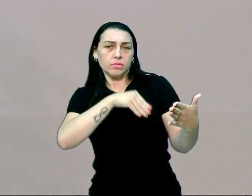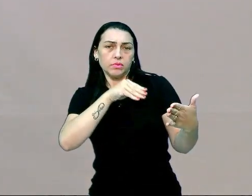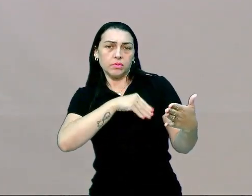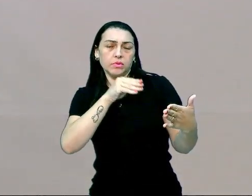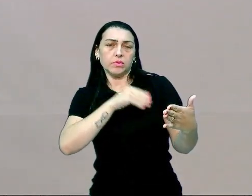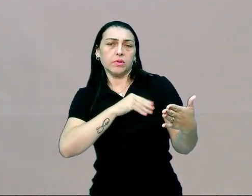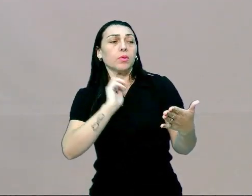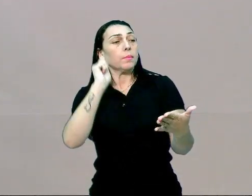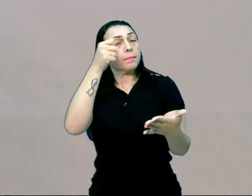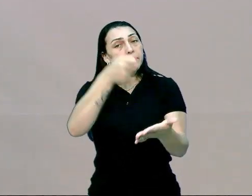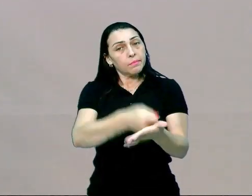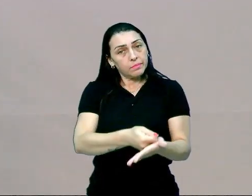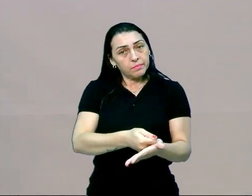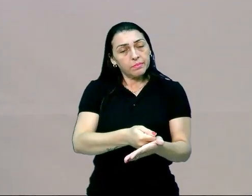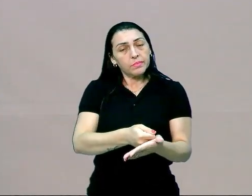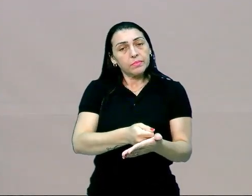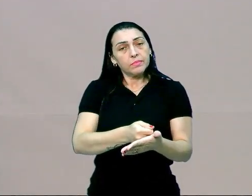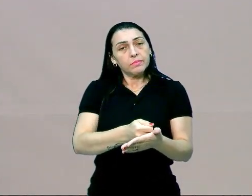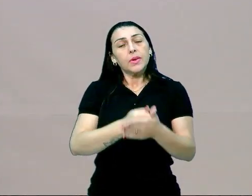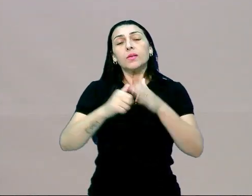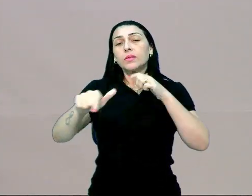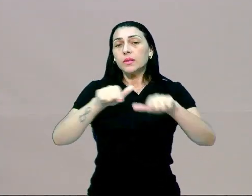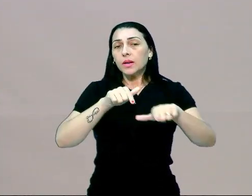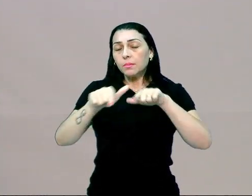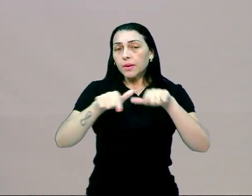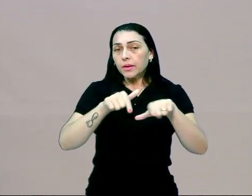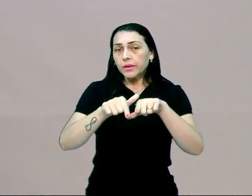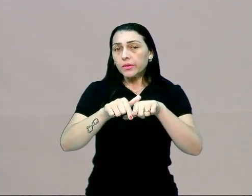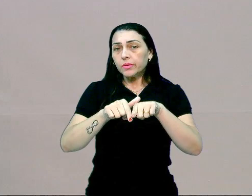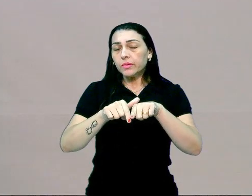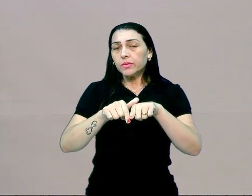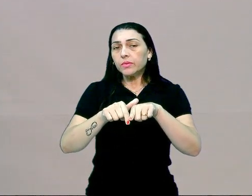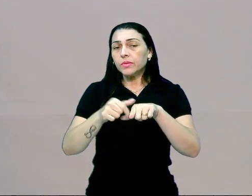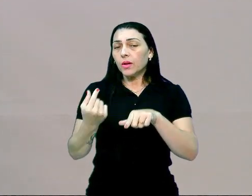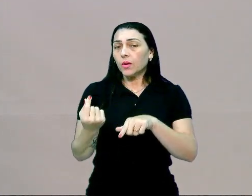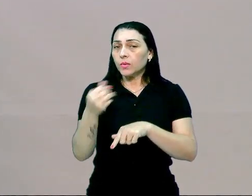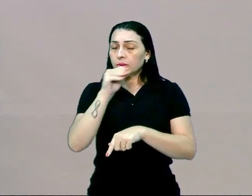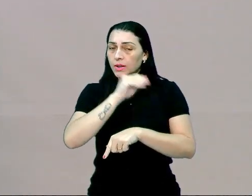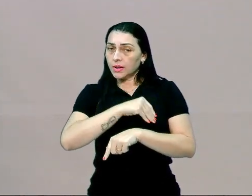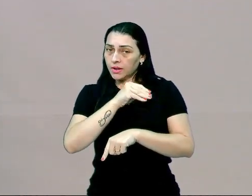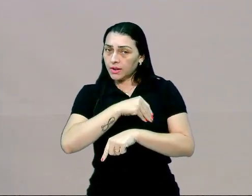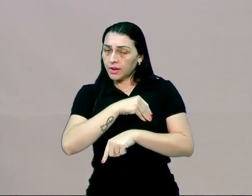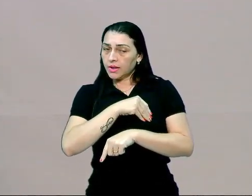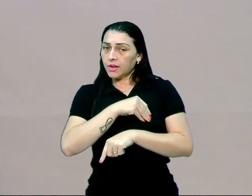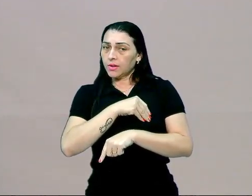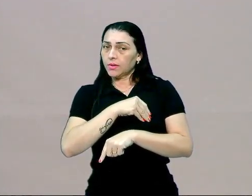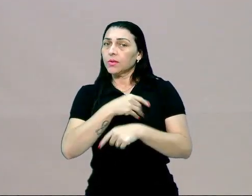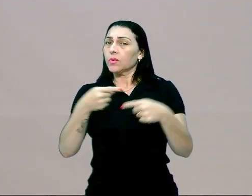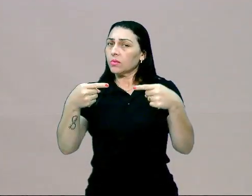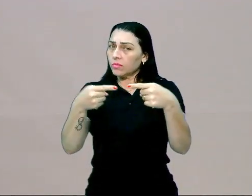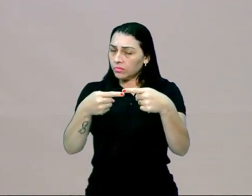estão sendo ofertados para a mão de obra feminina? São salários condizentes,